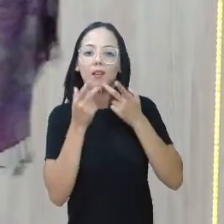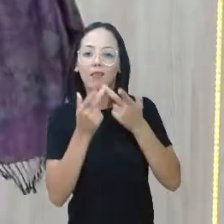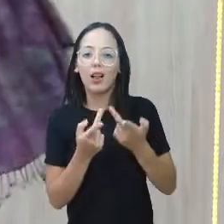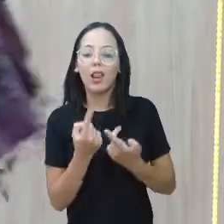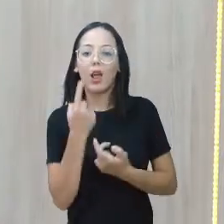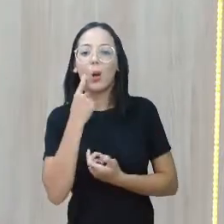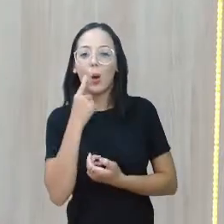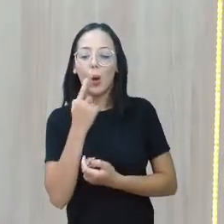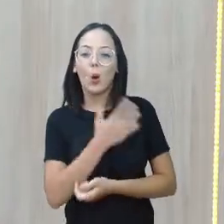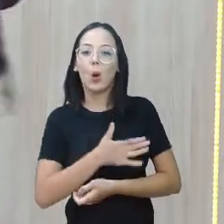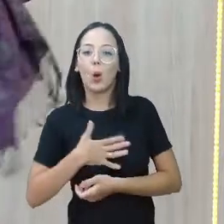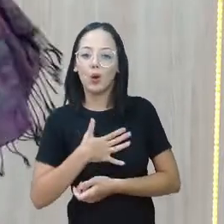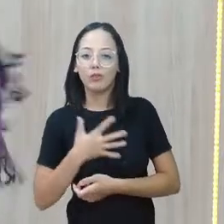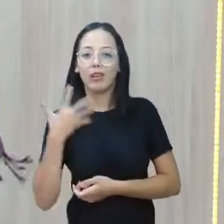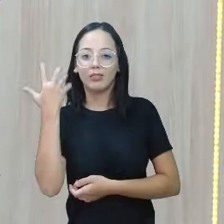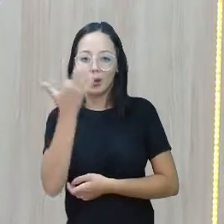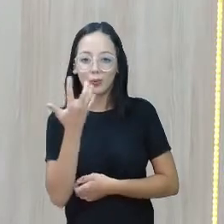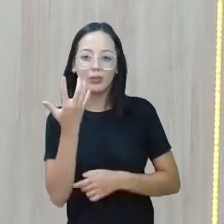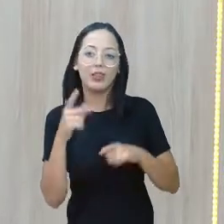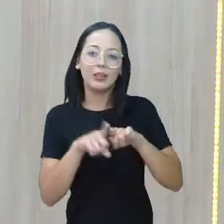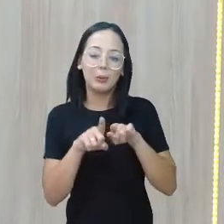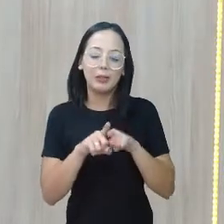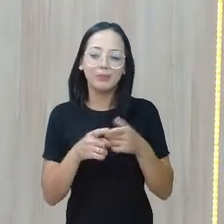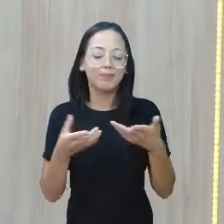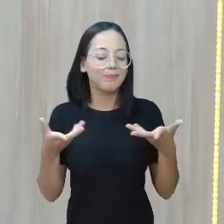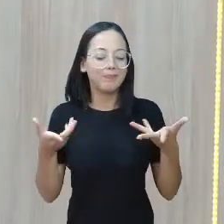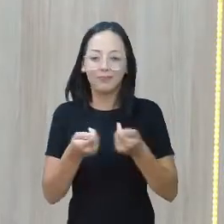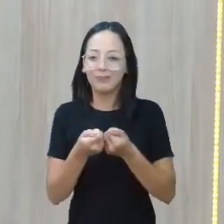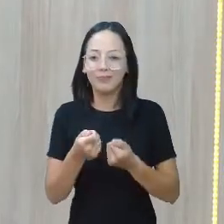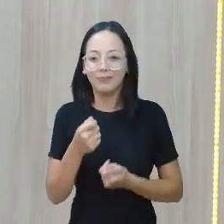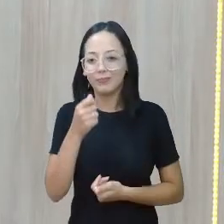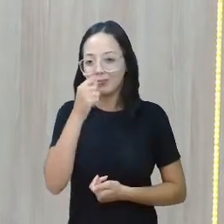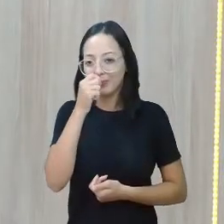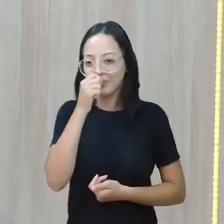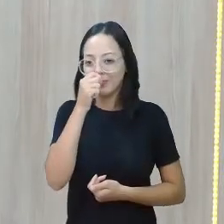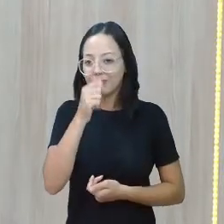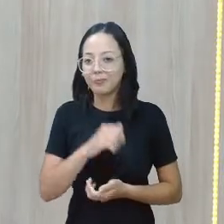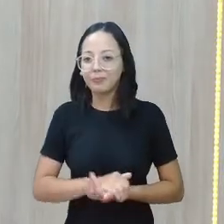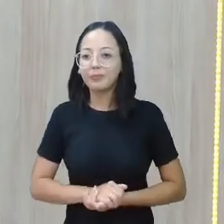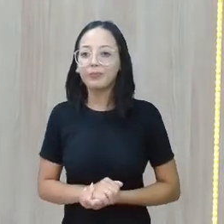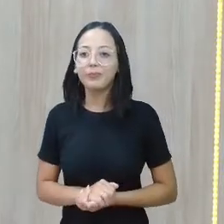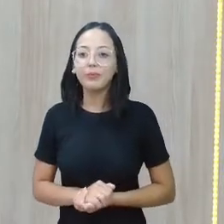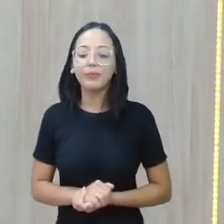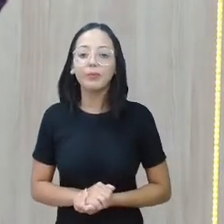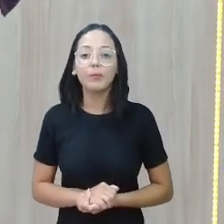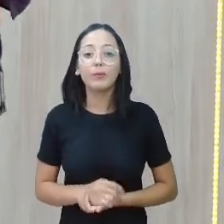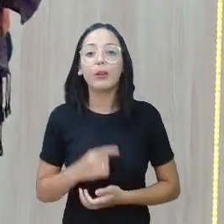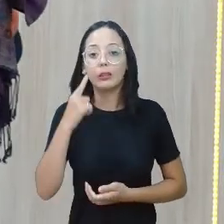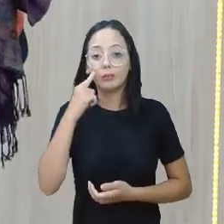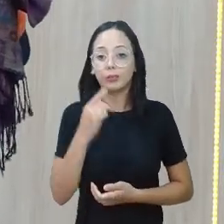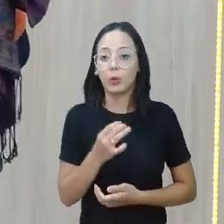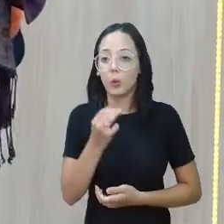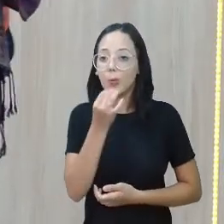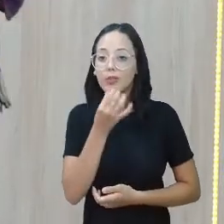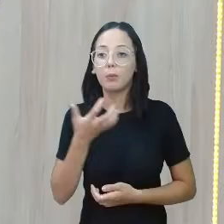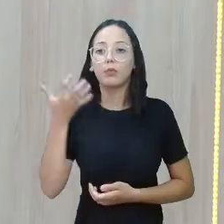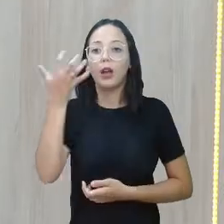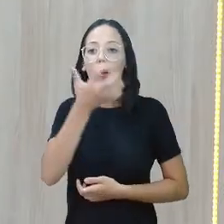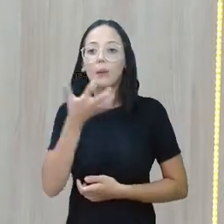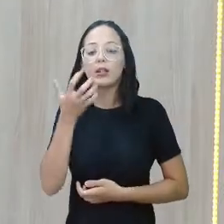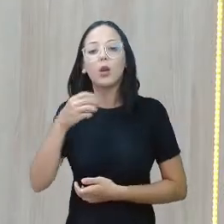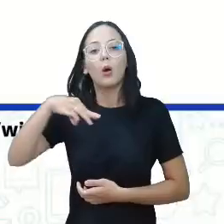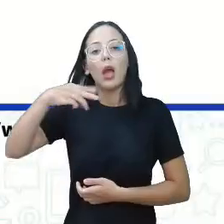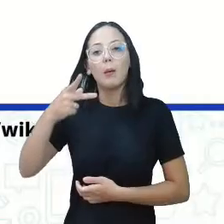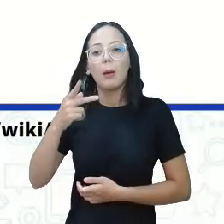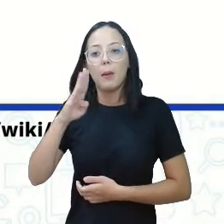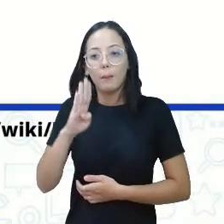ele vai fazer essa linha, né? É maravilhoso. Bom, um dos primeiros exemplos de canção rotulada como